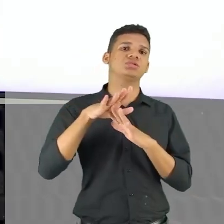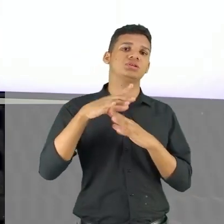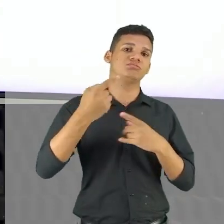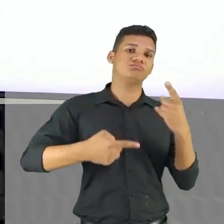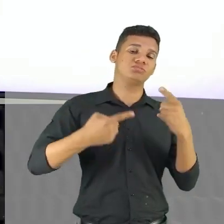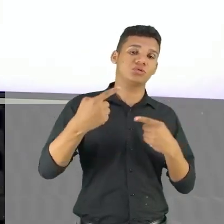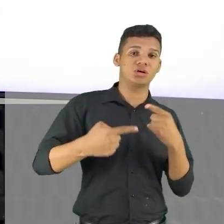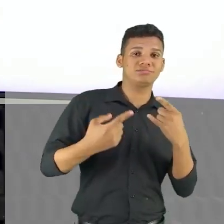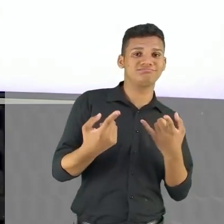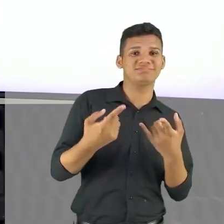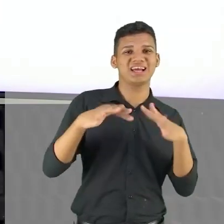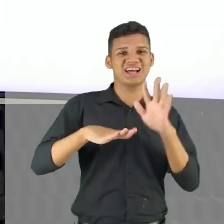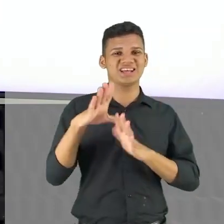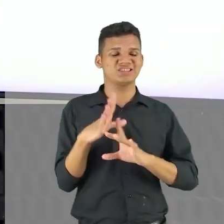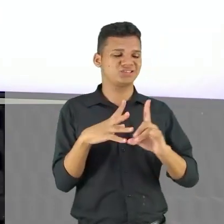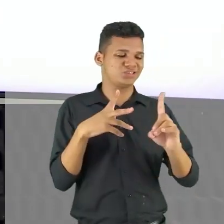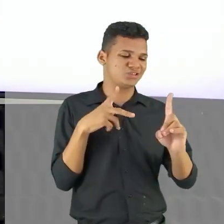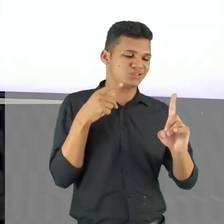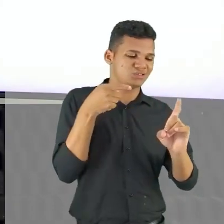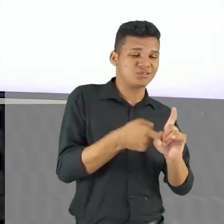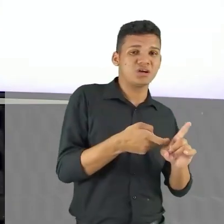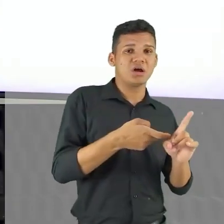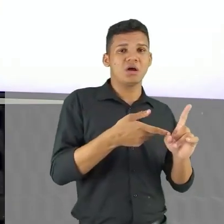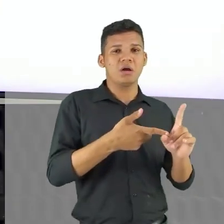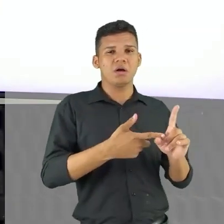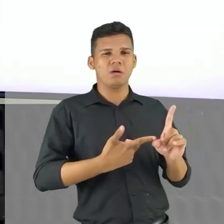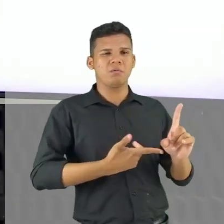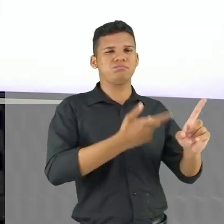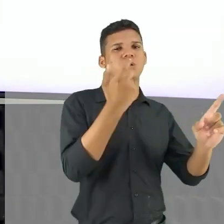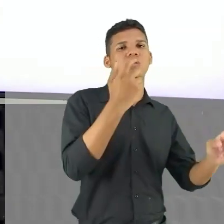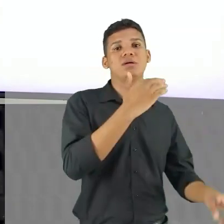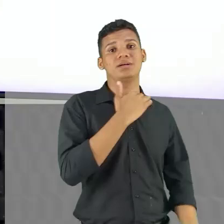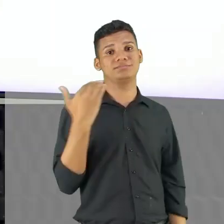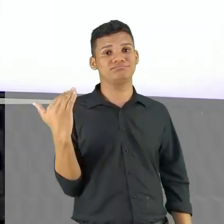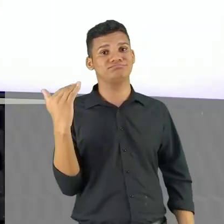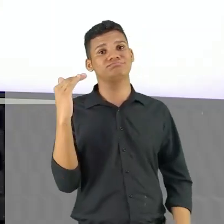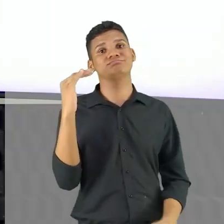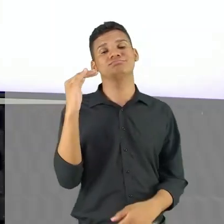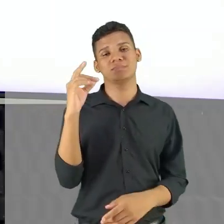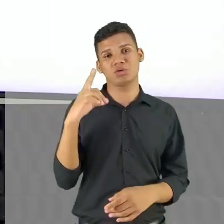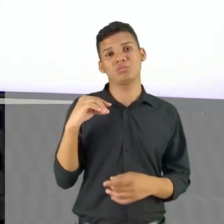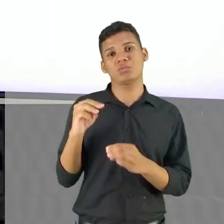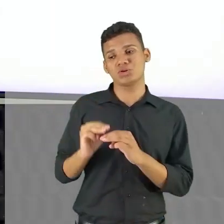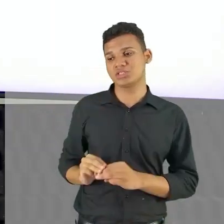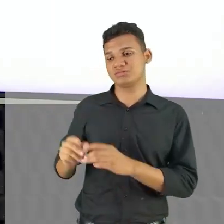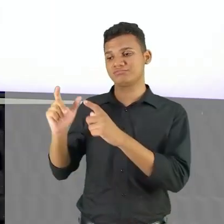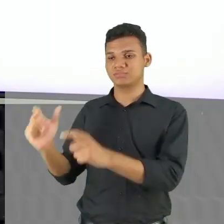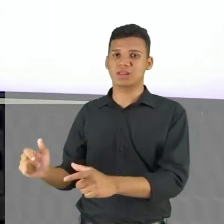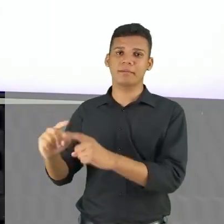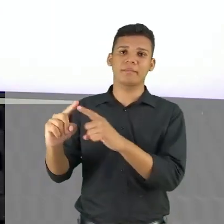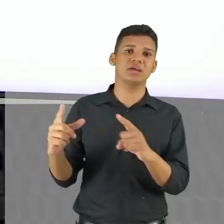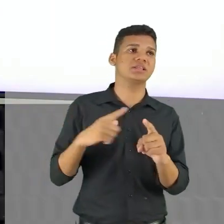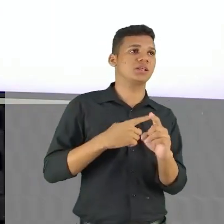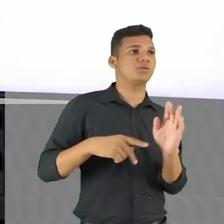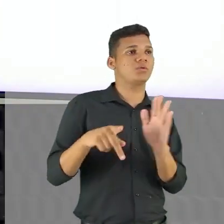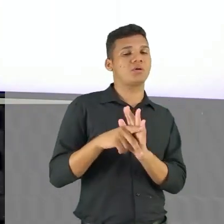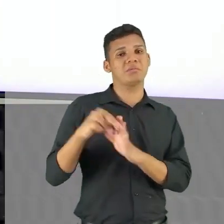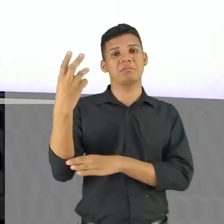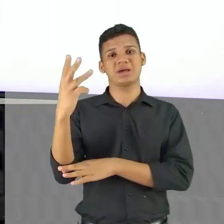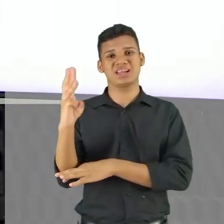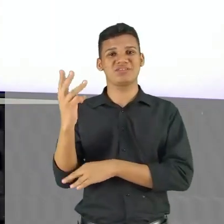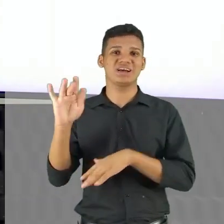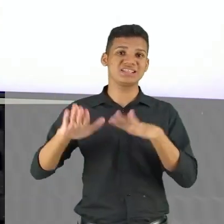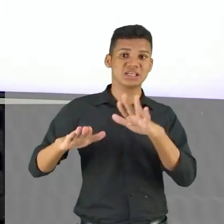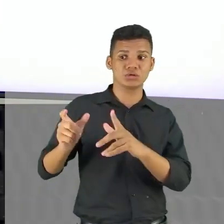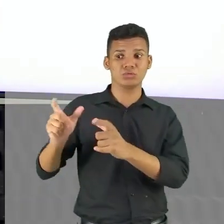você ter uma ideia, com assassinatos em razão da disputa por terras. Aqui no Maranhão, inclusive, a gente tem uma das partes maranhenses mais